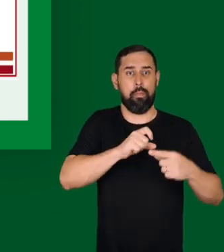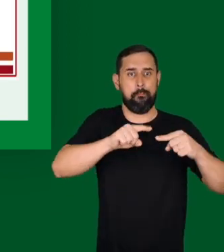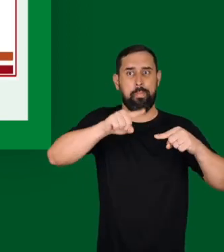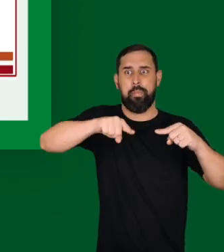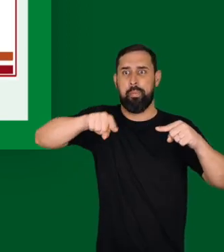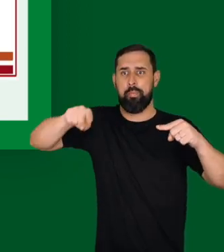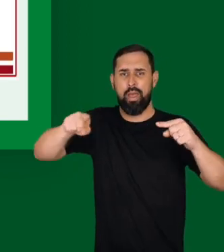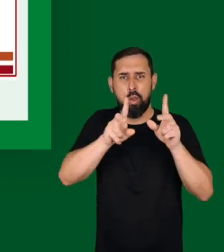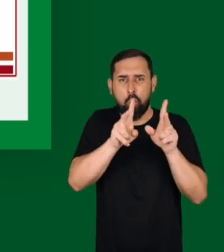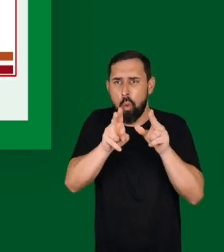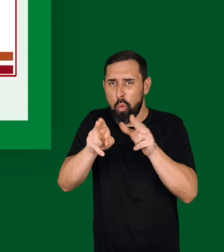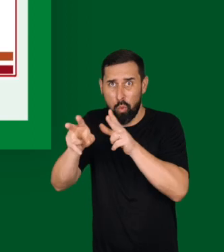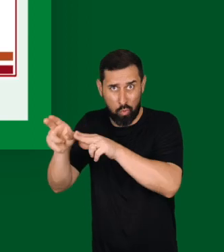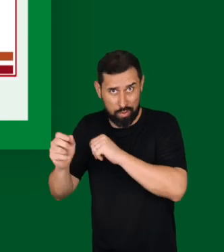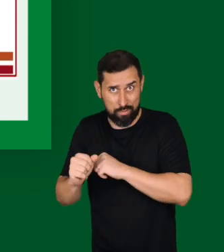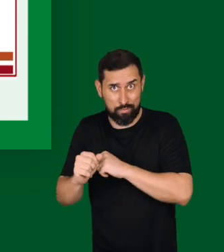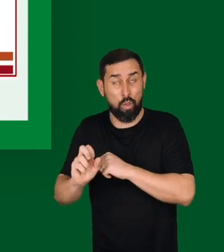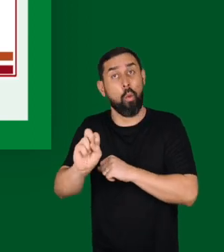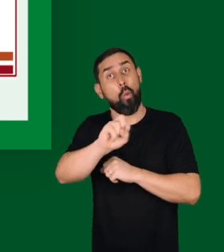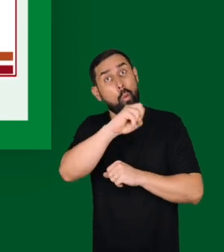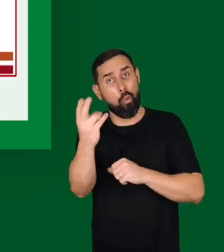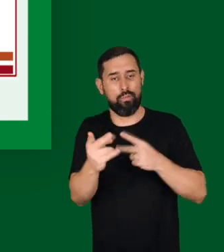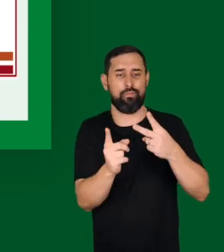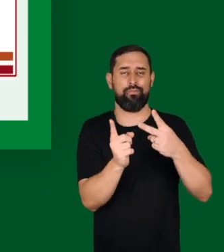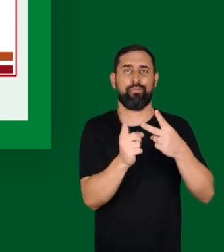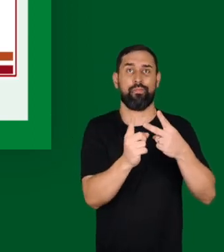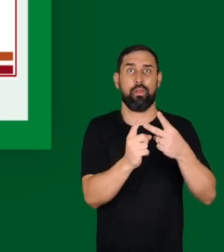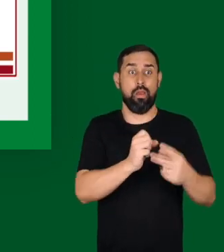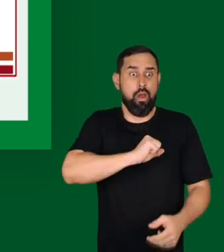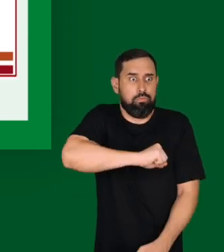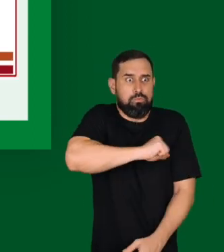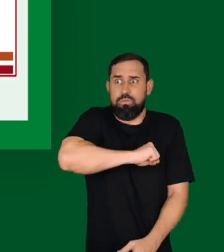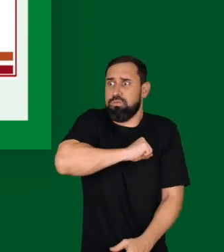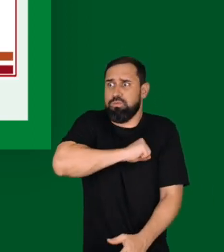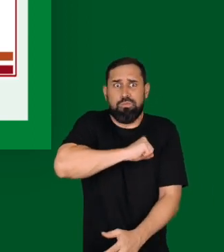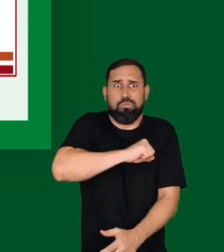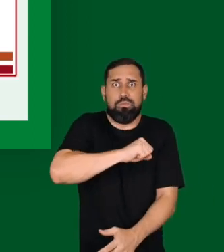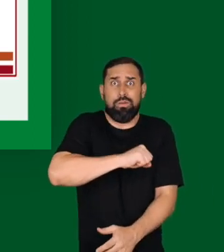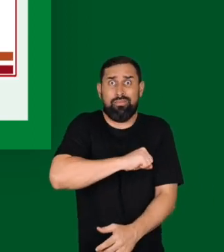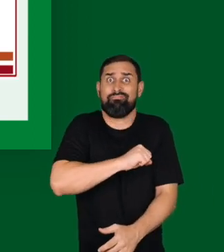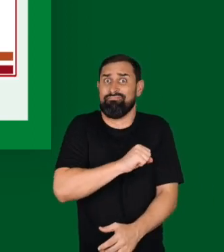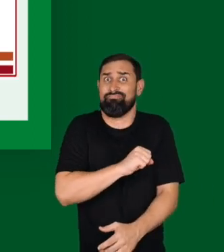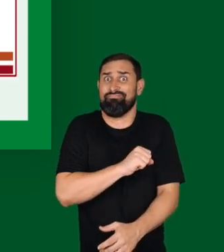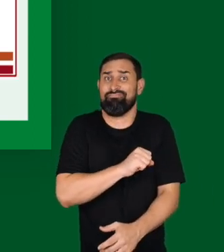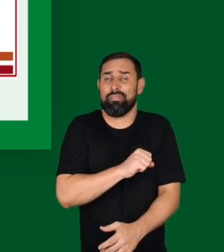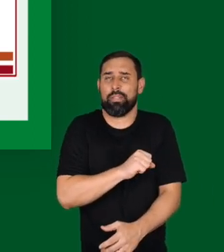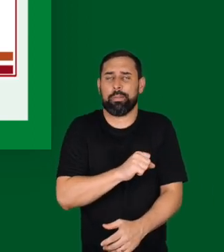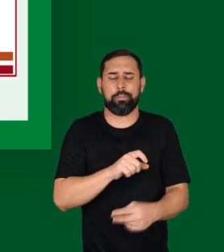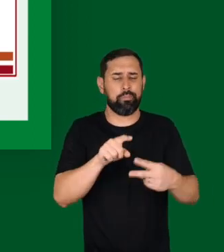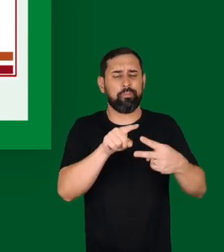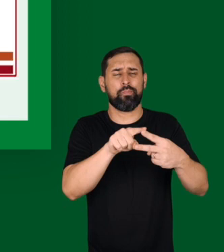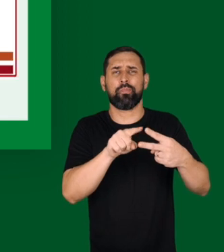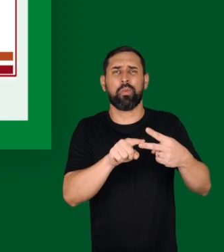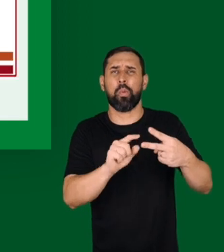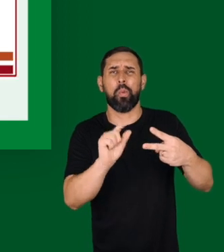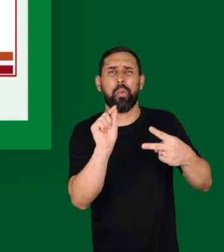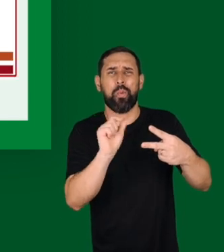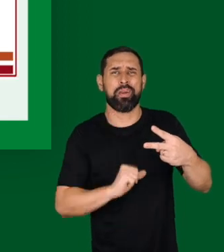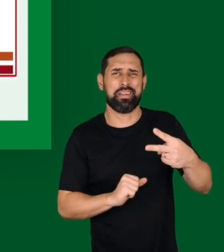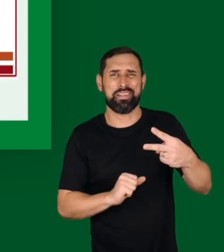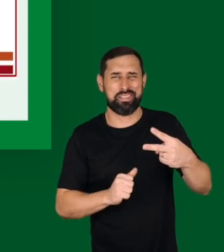A taquicardia apropriada para a condição clínica, chamada taquicardia sinusal, e a taquicardia excessiva para a condição clínica, que é